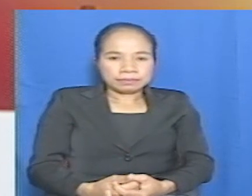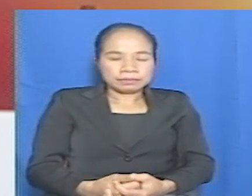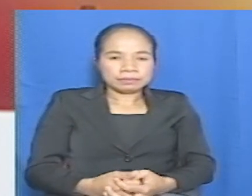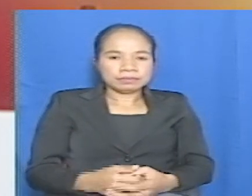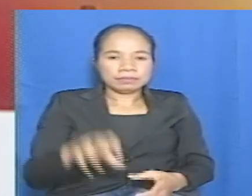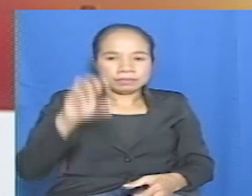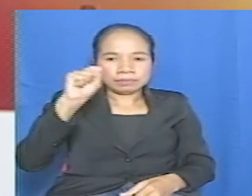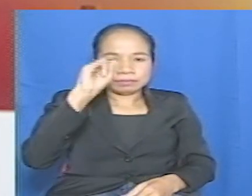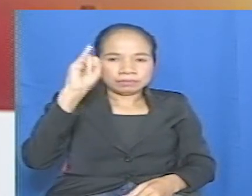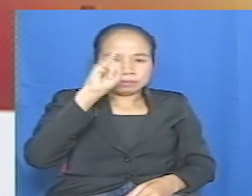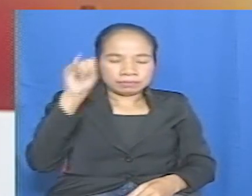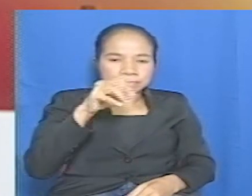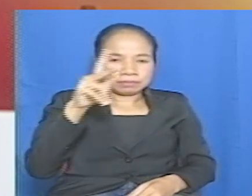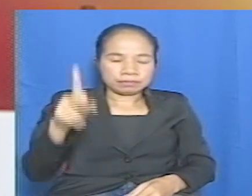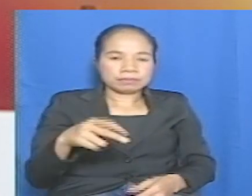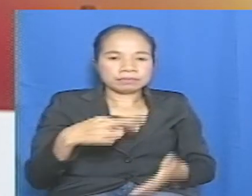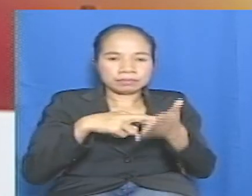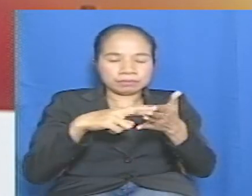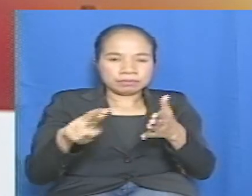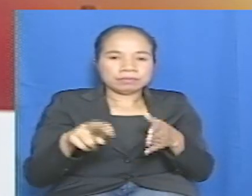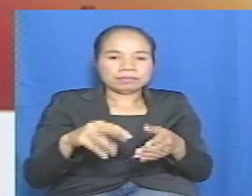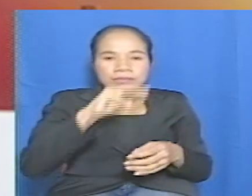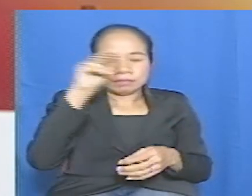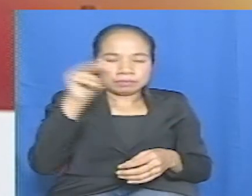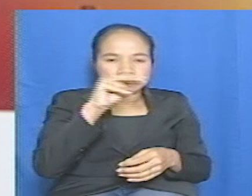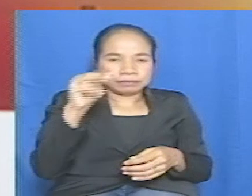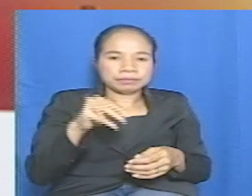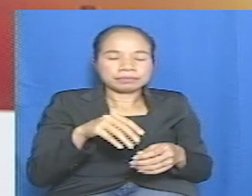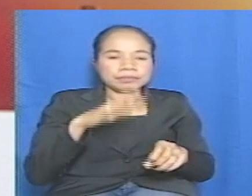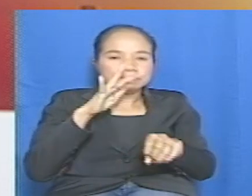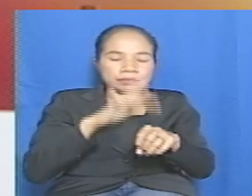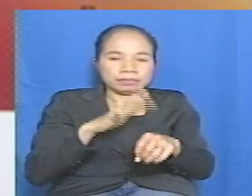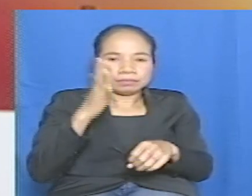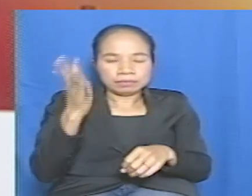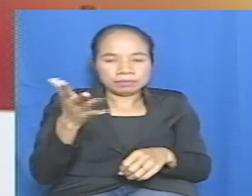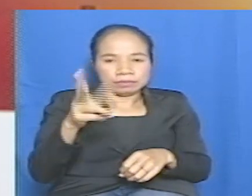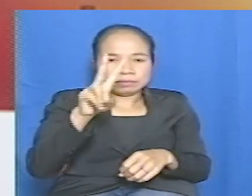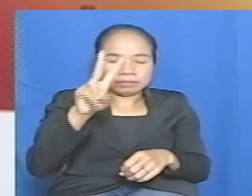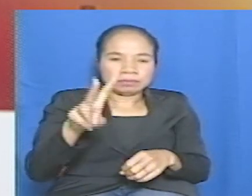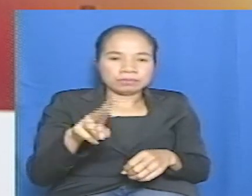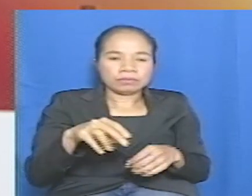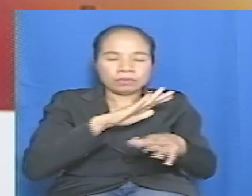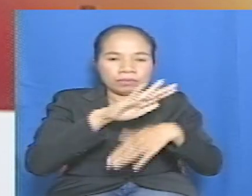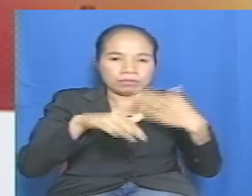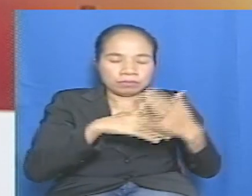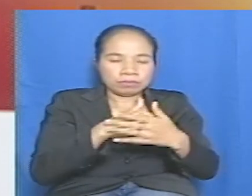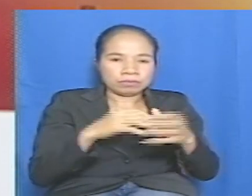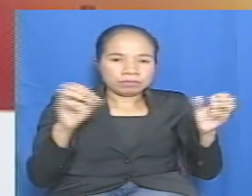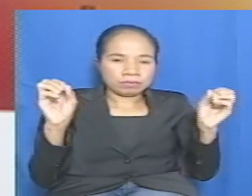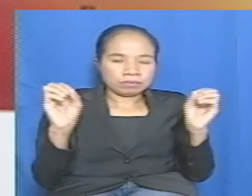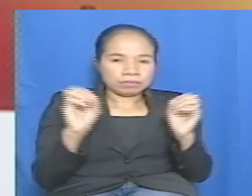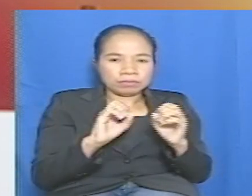Centro Integrado de Gestão de Crise resiste segunda-feira né, afetado Lima no Lourenço em Rua, roto-roto